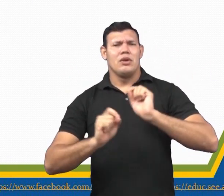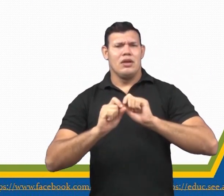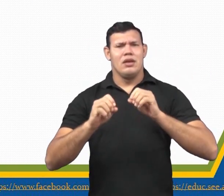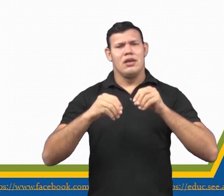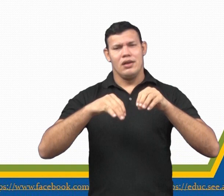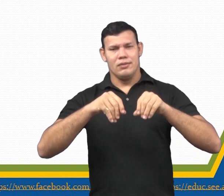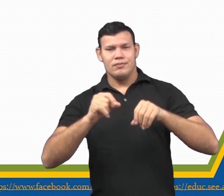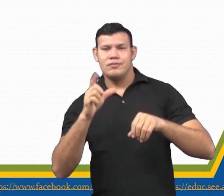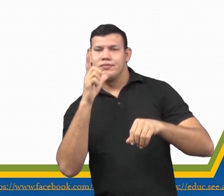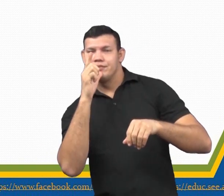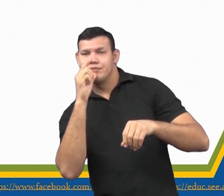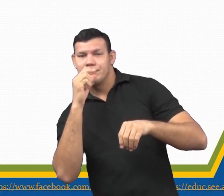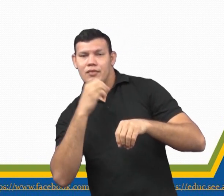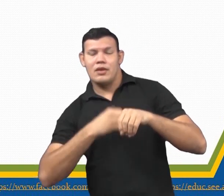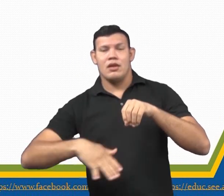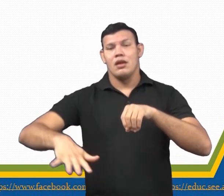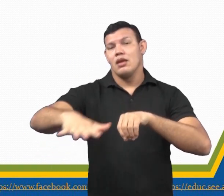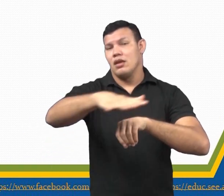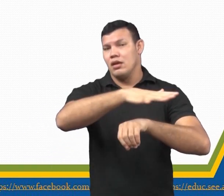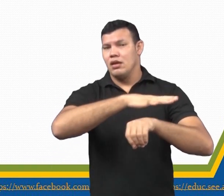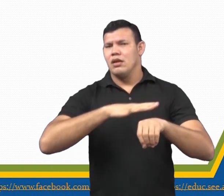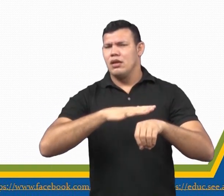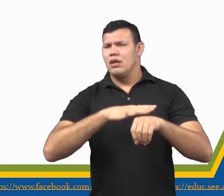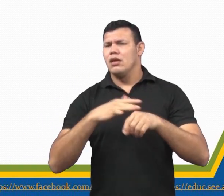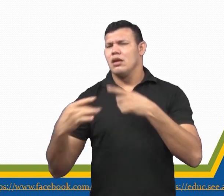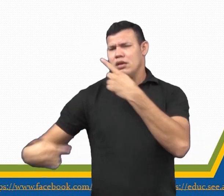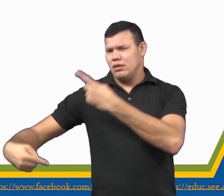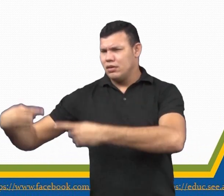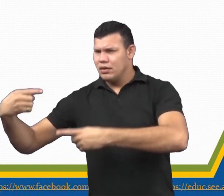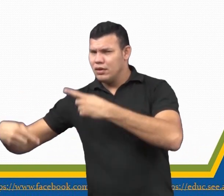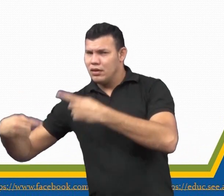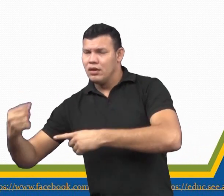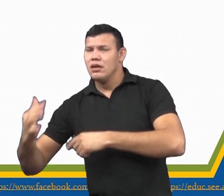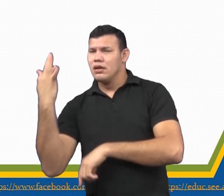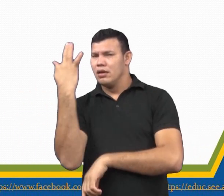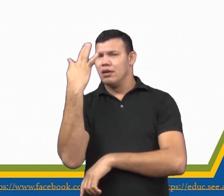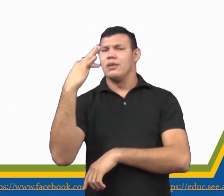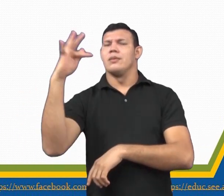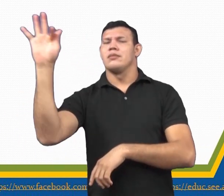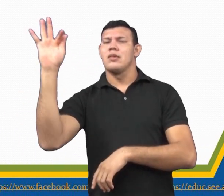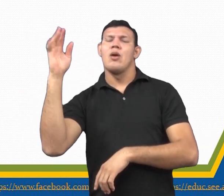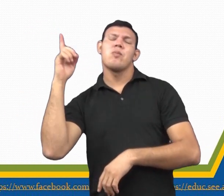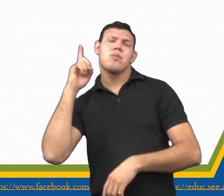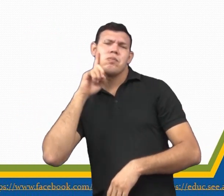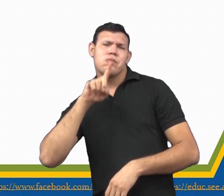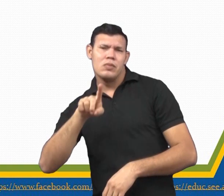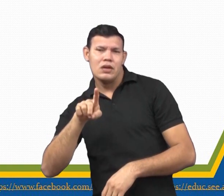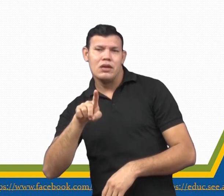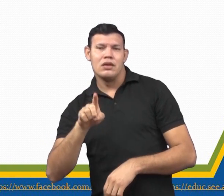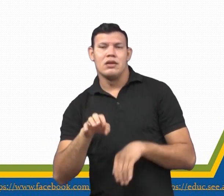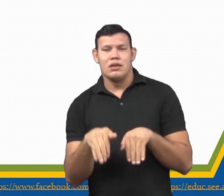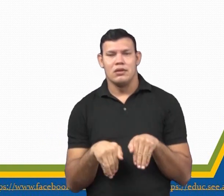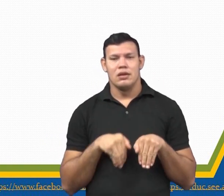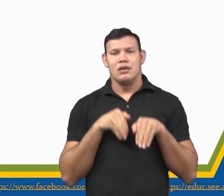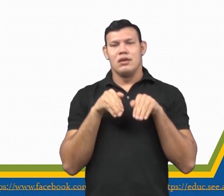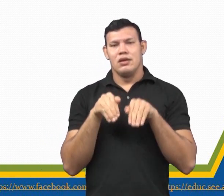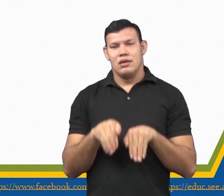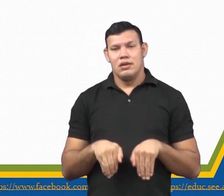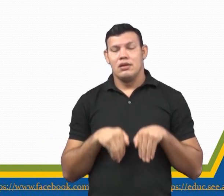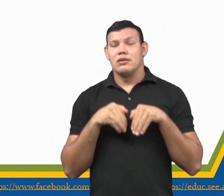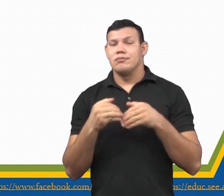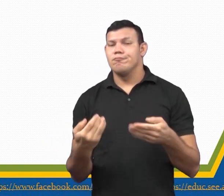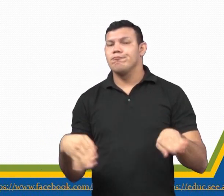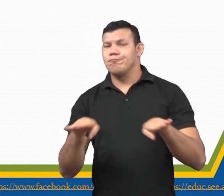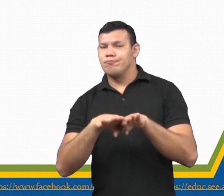ainda são ligados politicamente à França, aos Estados Unidos, à Austrália e à Nova